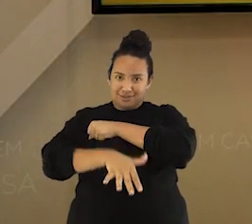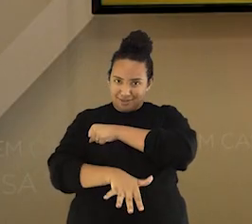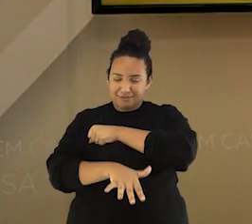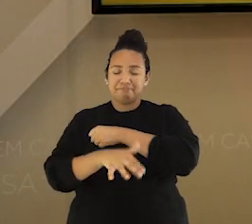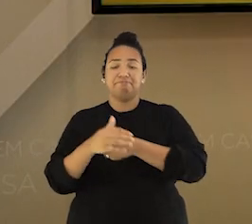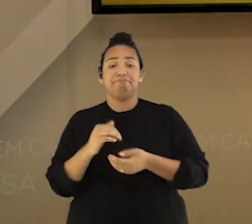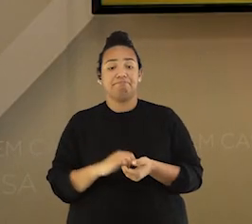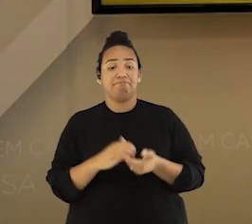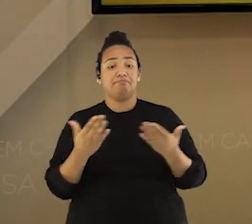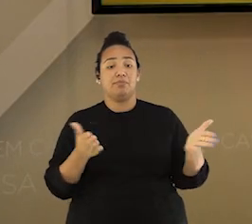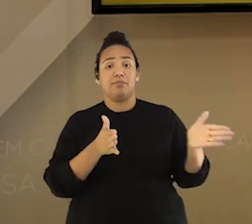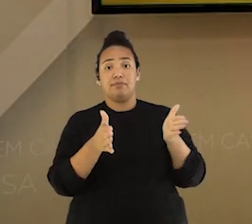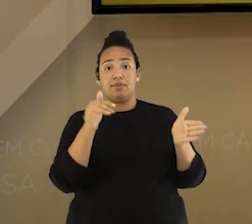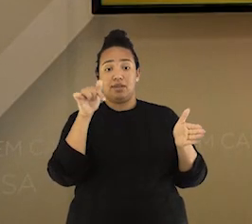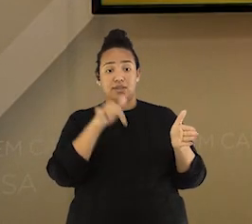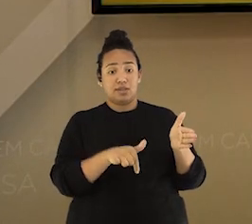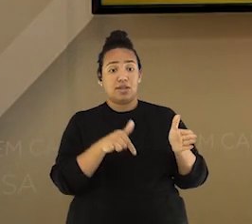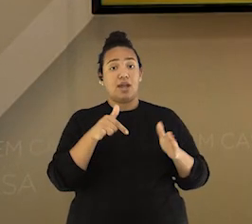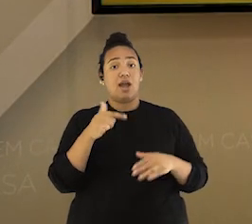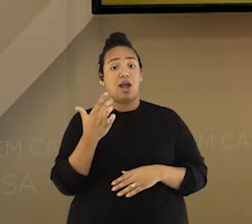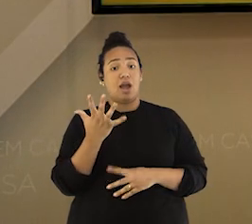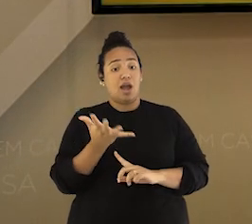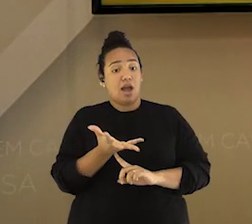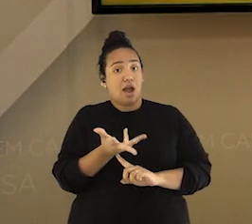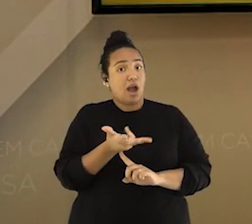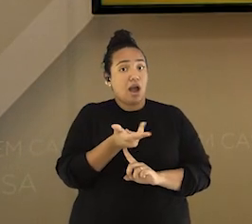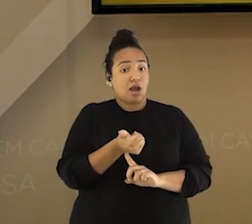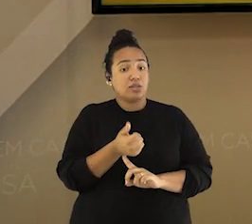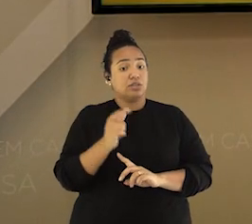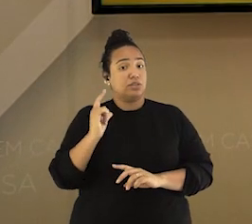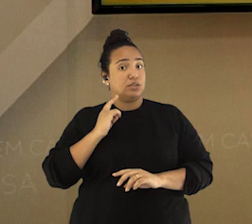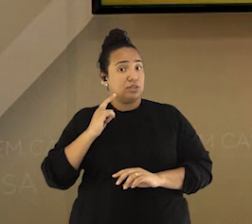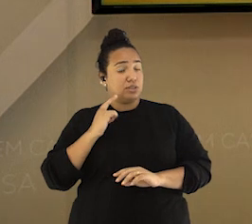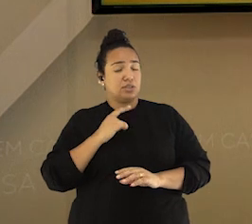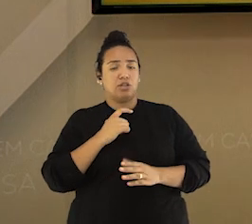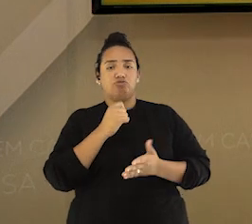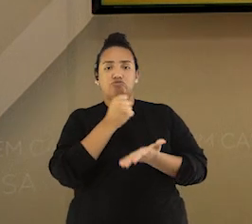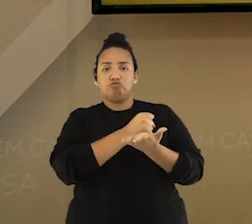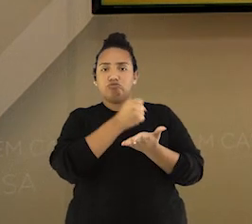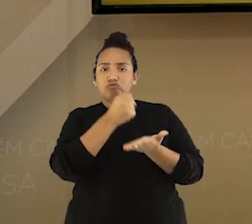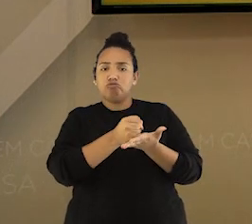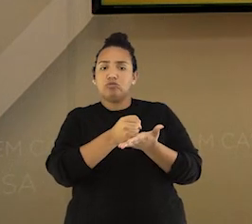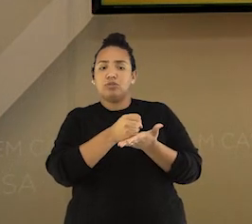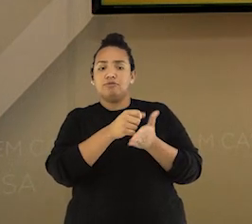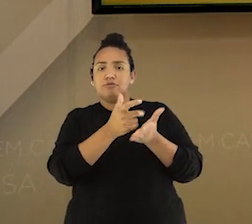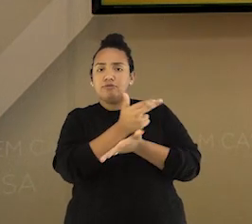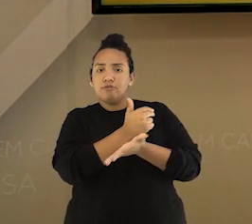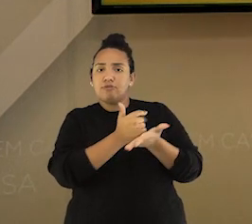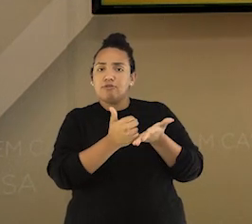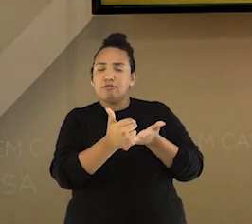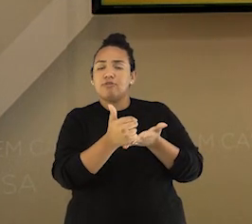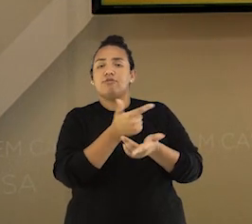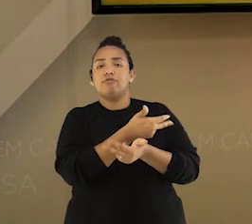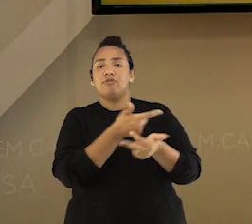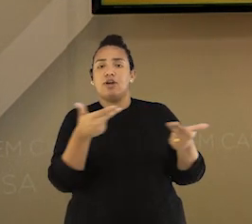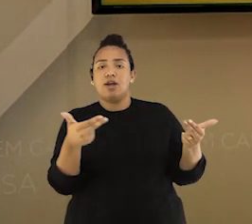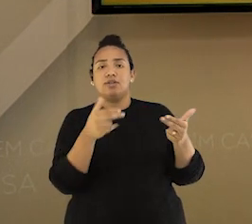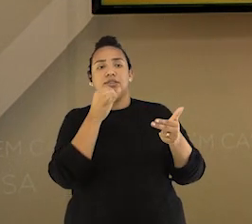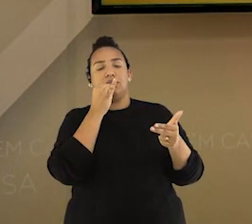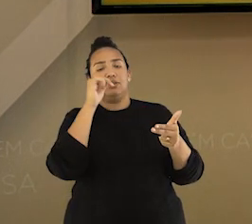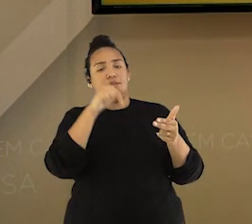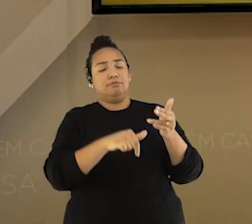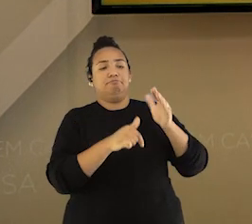período, a arte caracterizou-se pelos inúmeros registros realizados em cavernas, através de